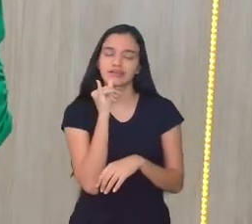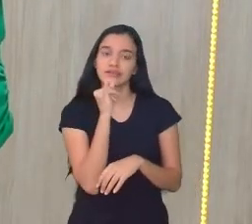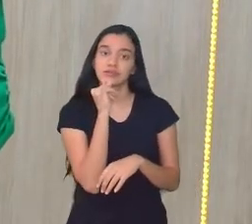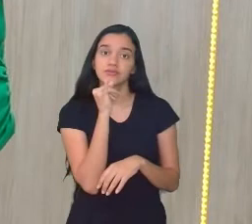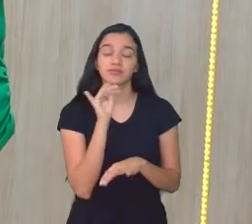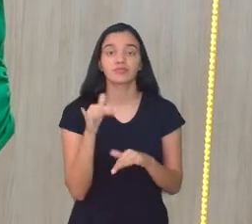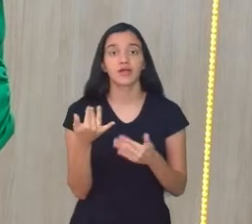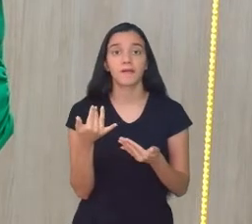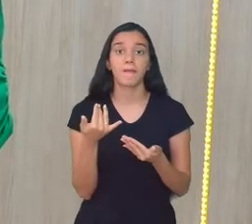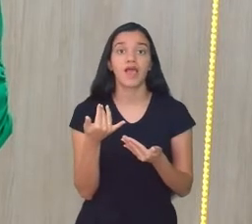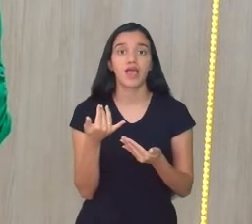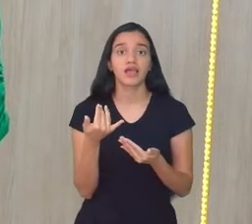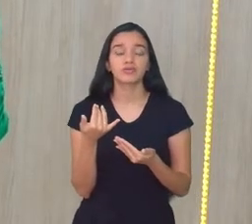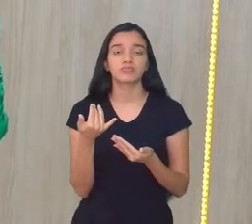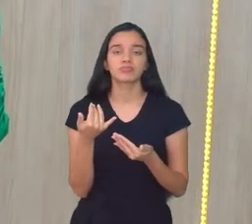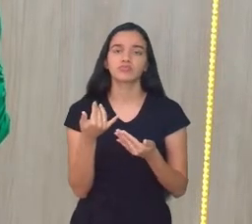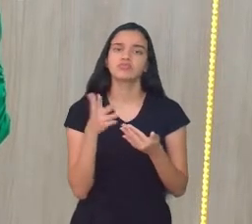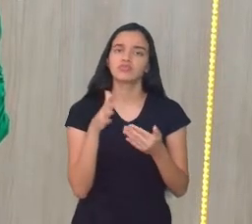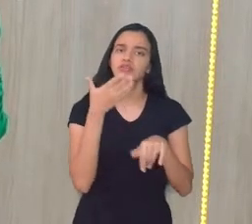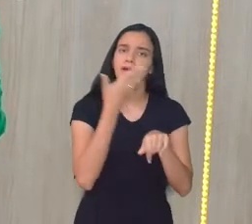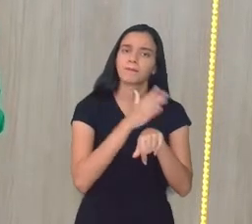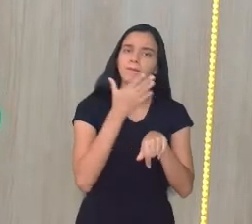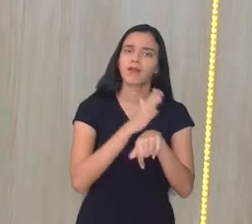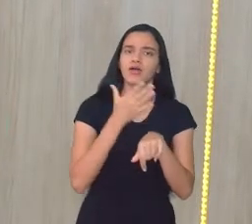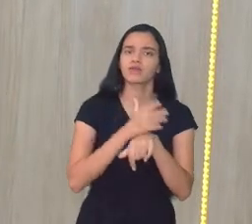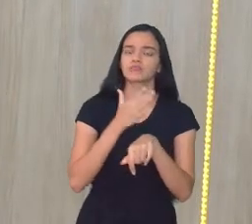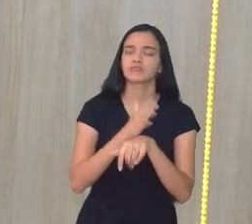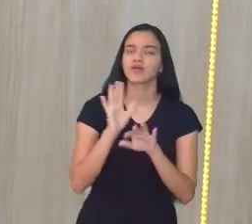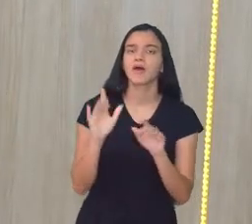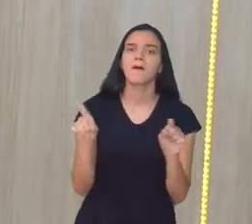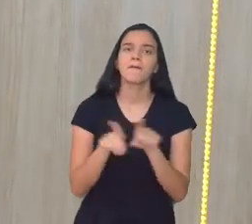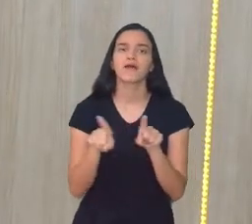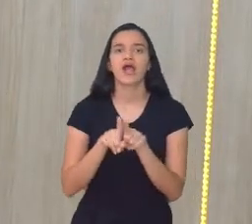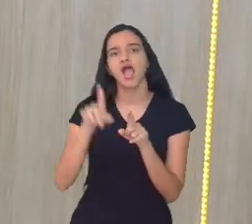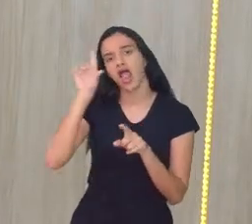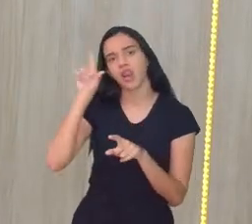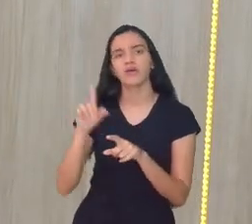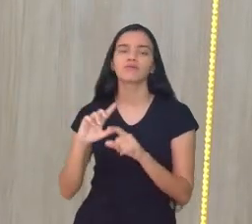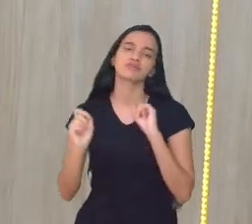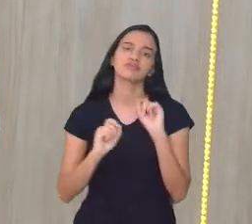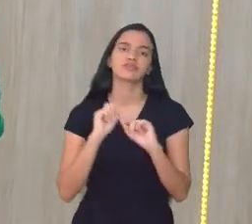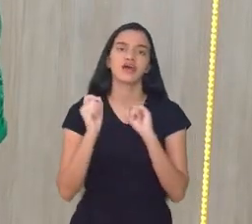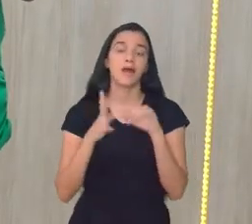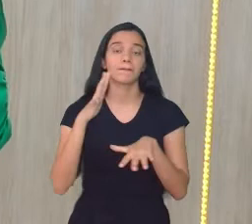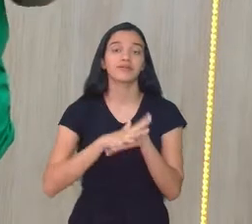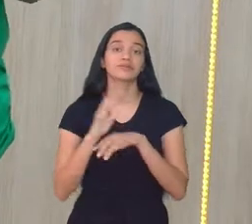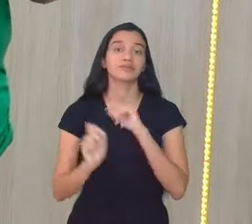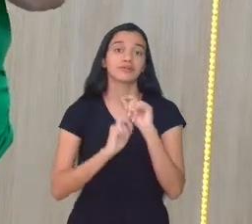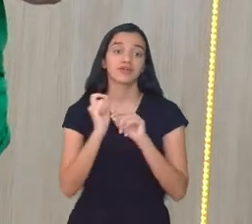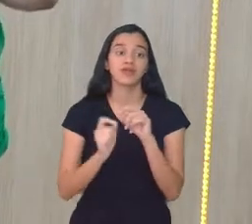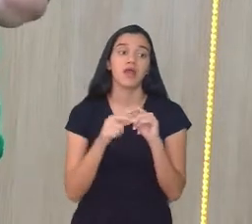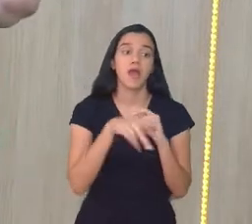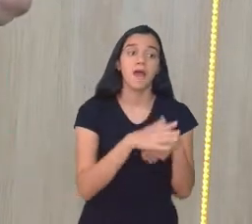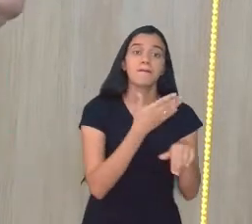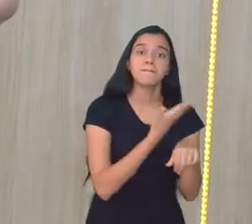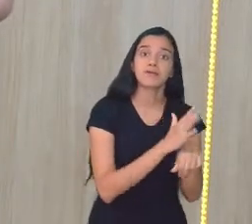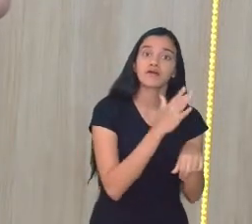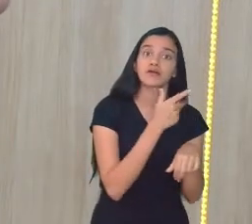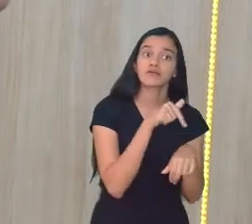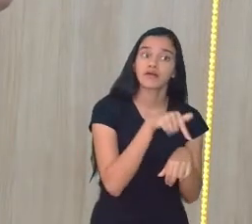está trazendo apenas o lógico, porque a lógica matemática é assim: branco é branco, preto é